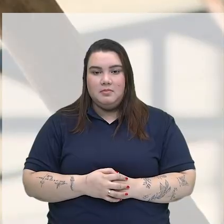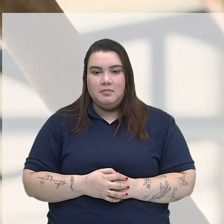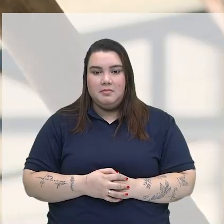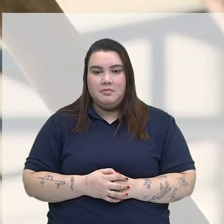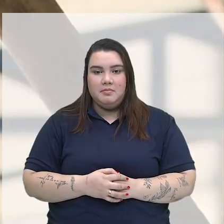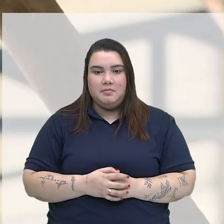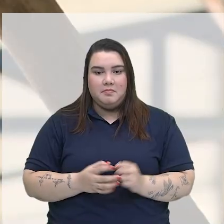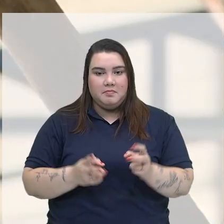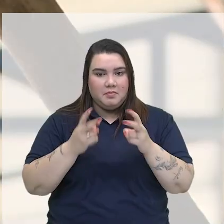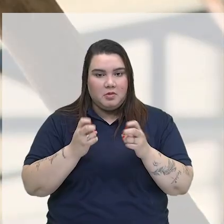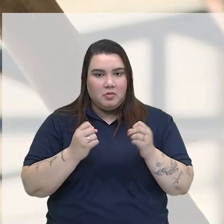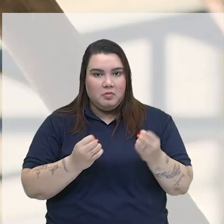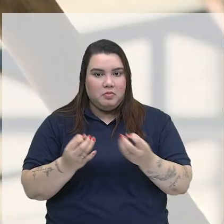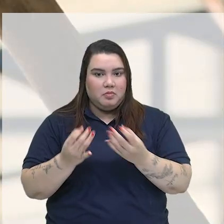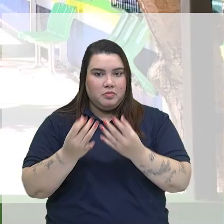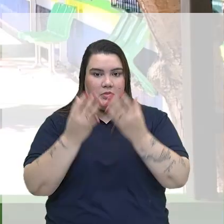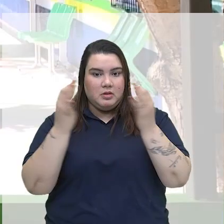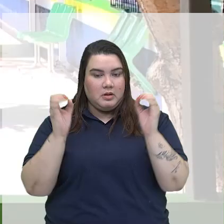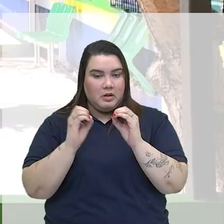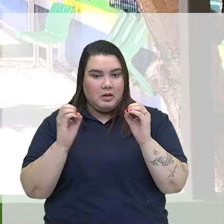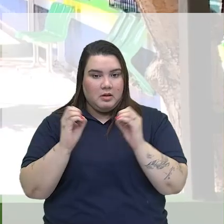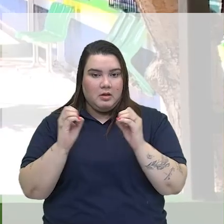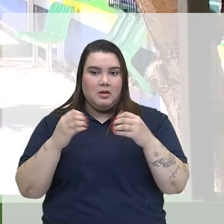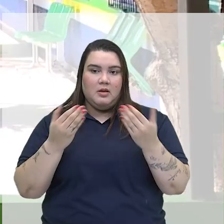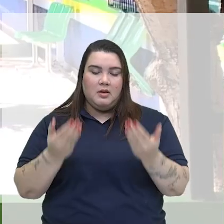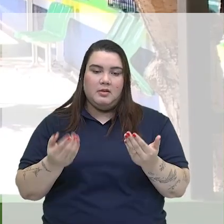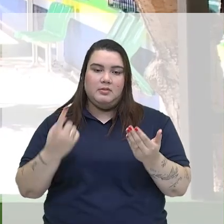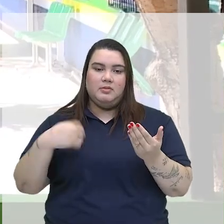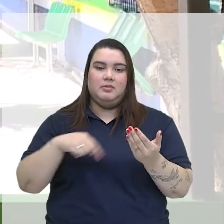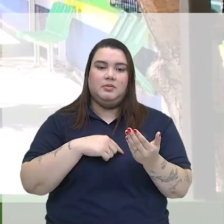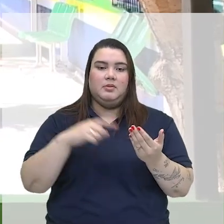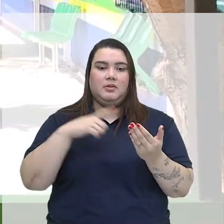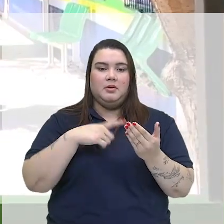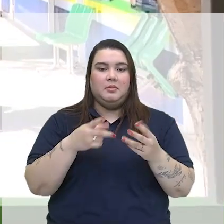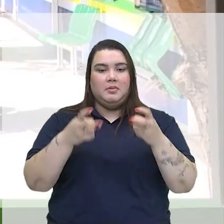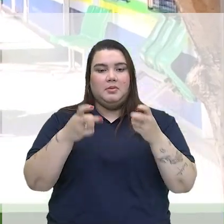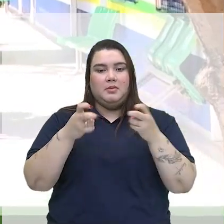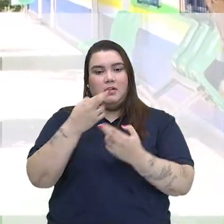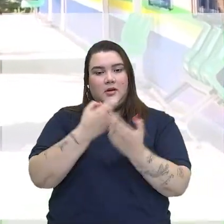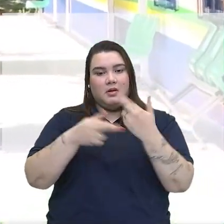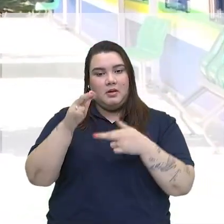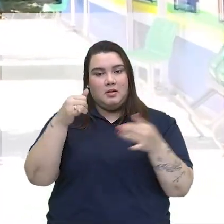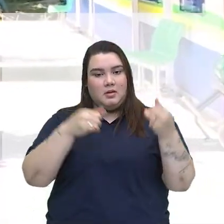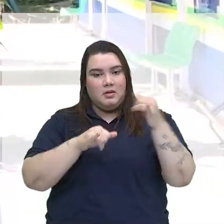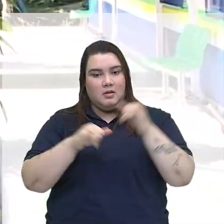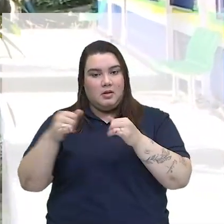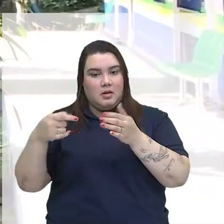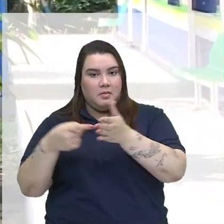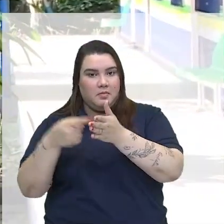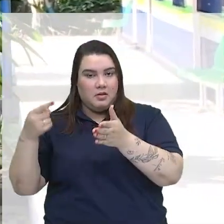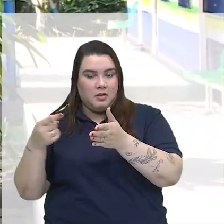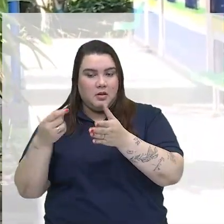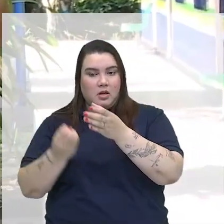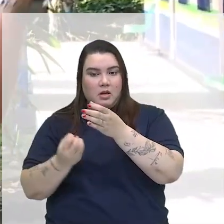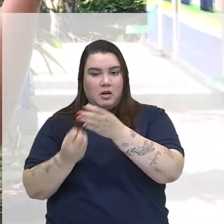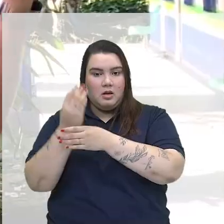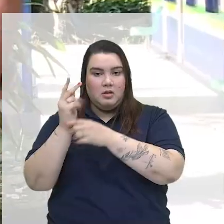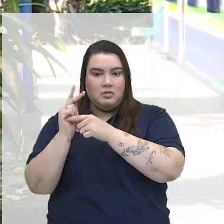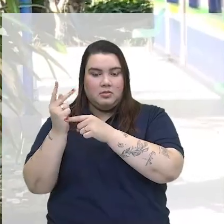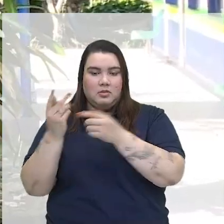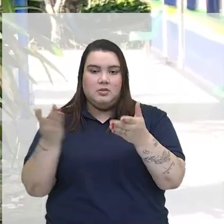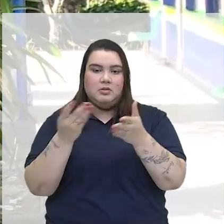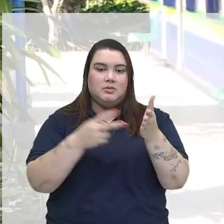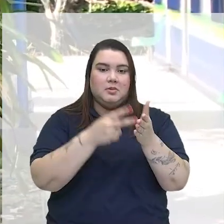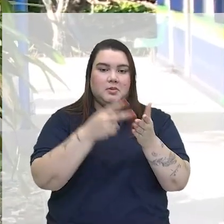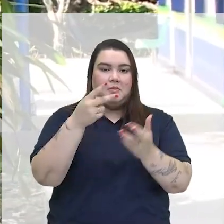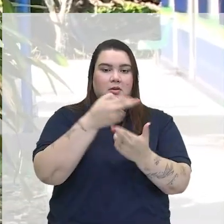Conseguiram ver que não saiu fumaça? E é exatamente assim que a gente tem uma reação química. Vocês viram a primeira reação com a produção de hidrogênio e agora a